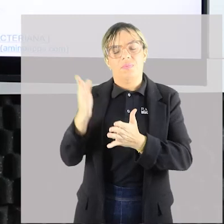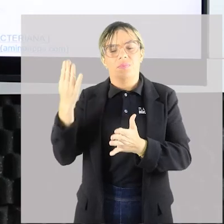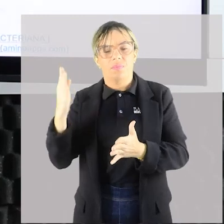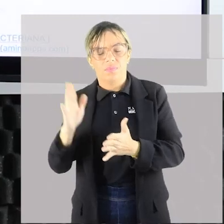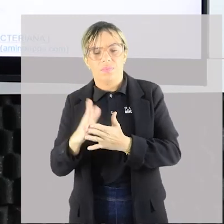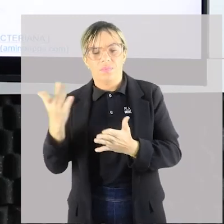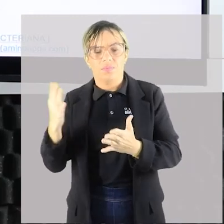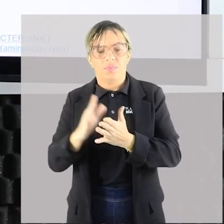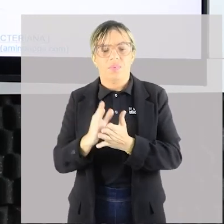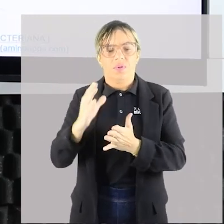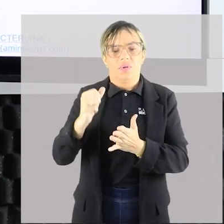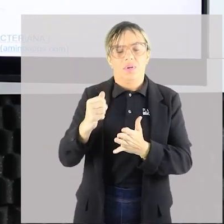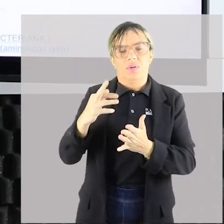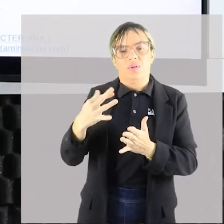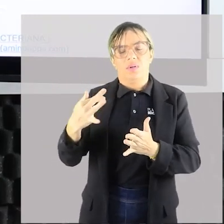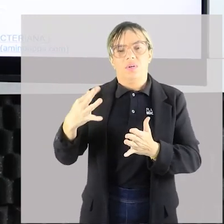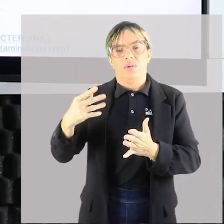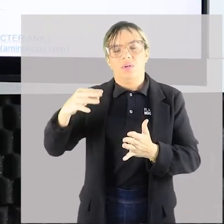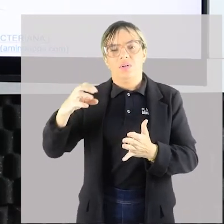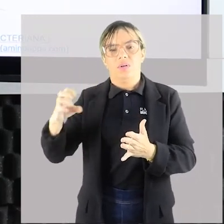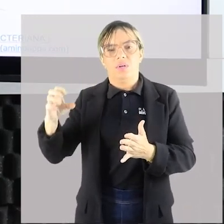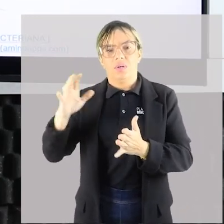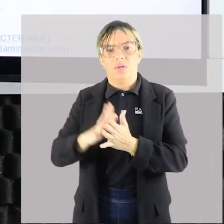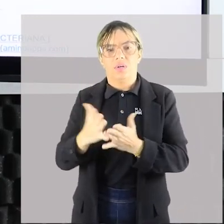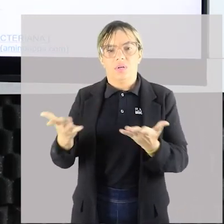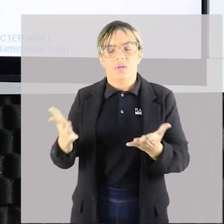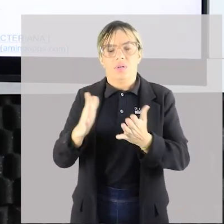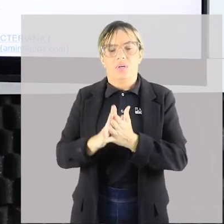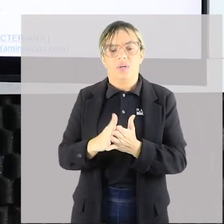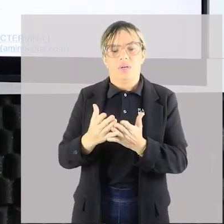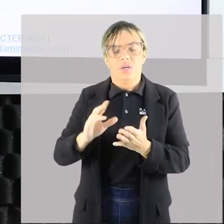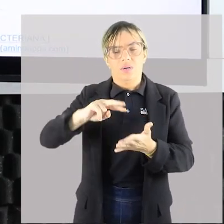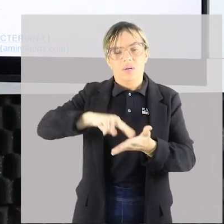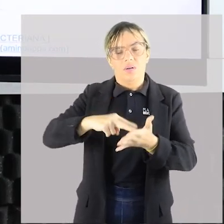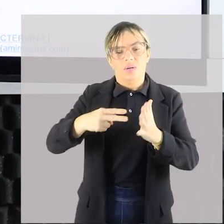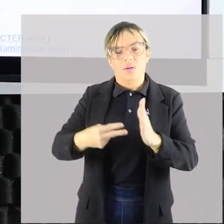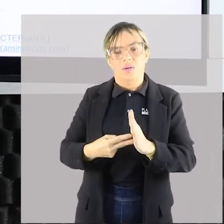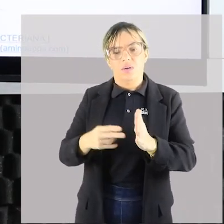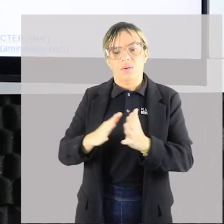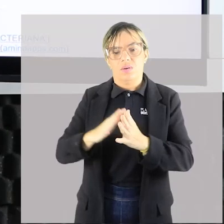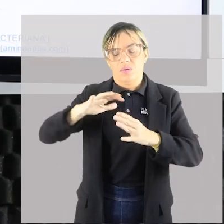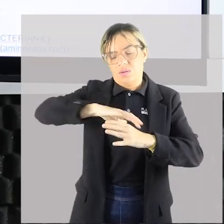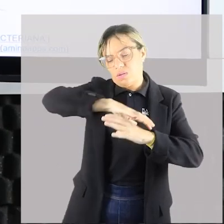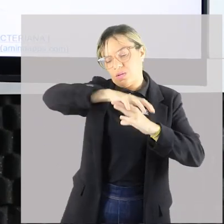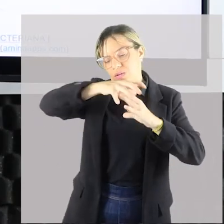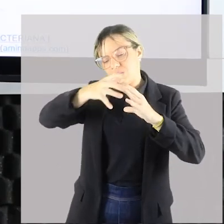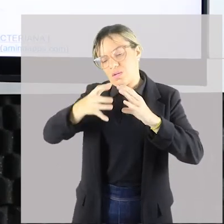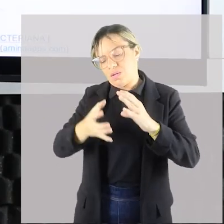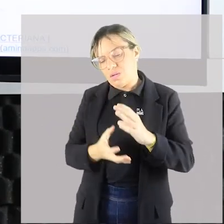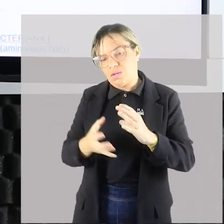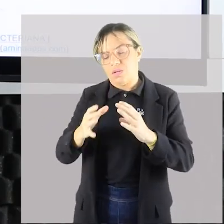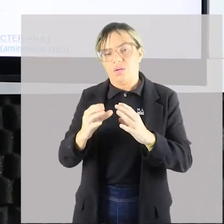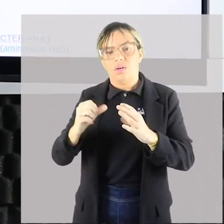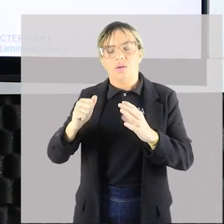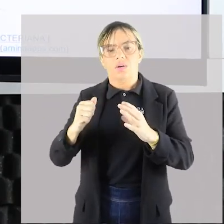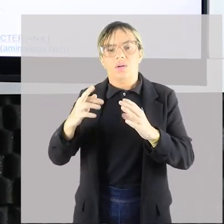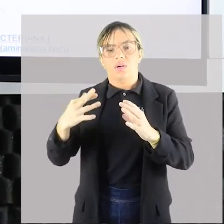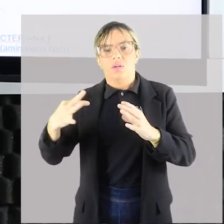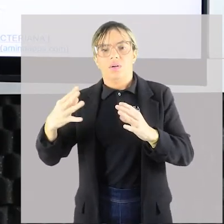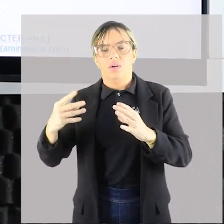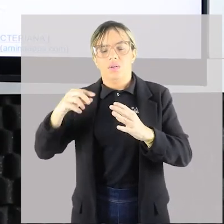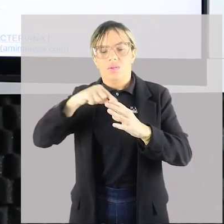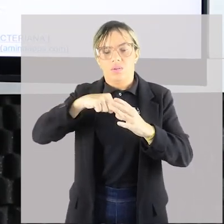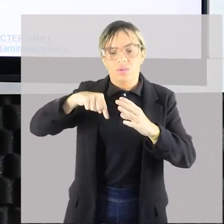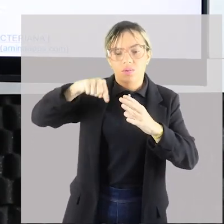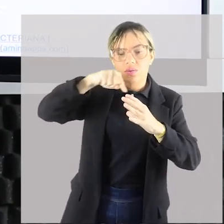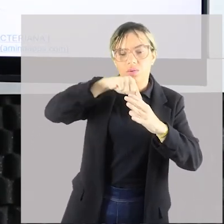certo? Carionte vem de carioteca, que é ali o envoltório, né, que se tem no núcleo.